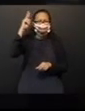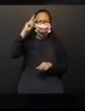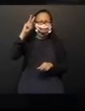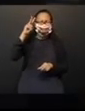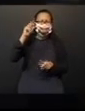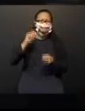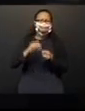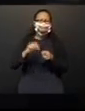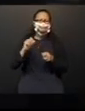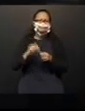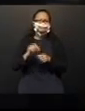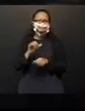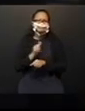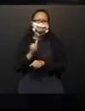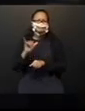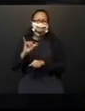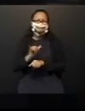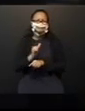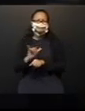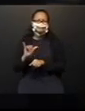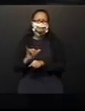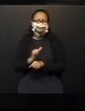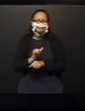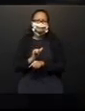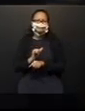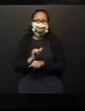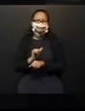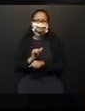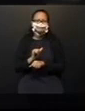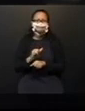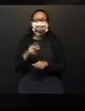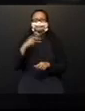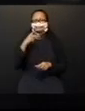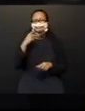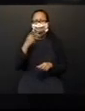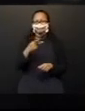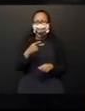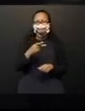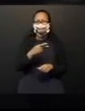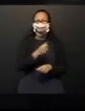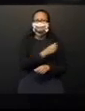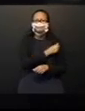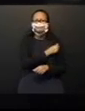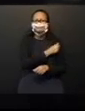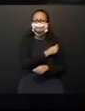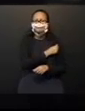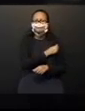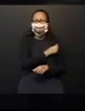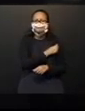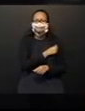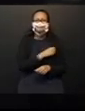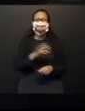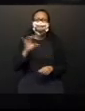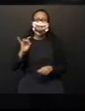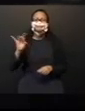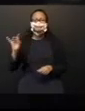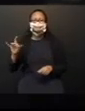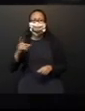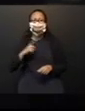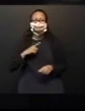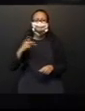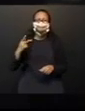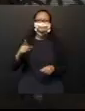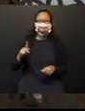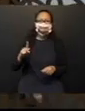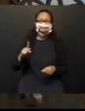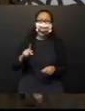nossa estratégia, né? E é o que eu falo para os meus meninos lá, cada um tem a sua estratégia, cada um tem o seu